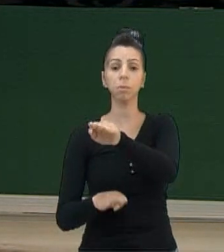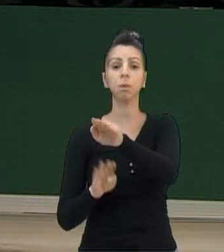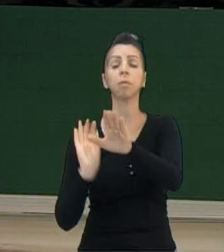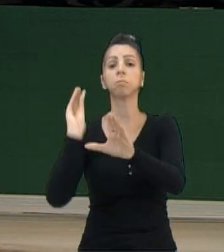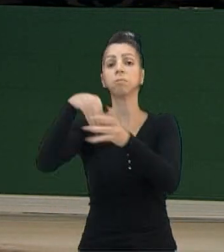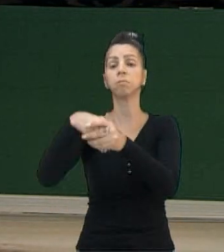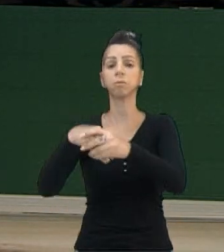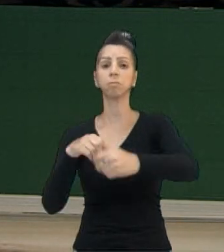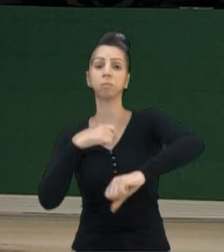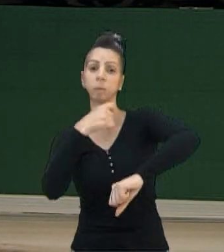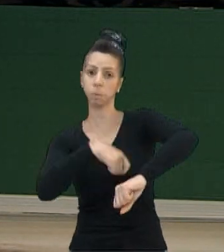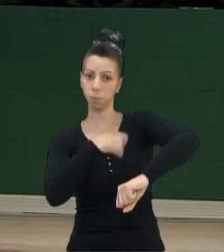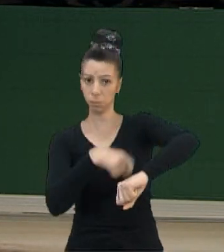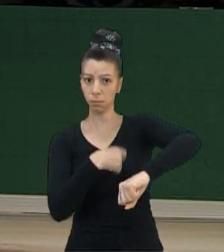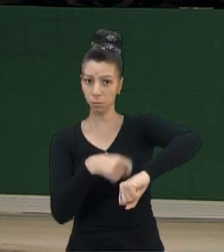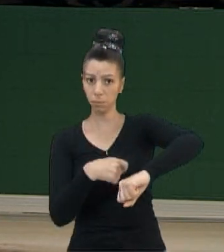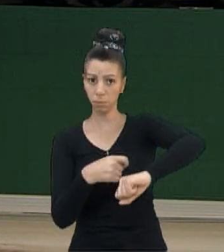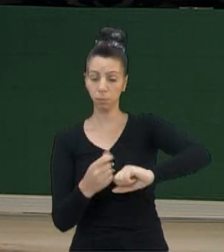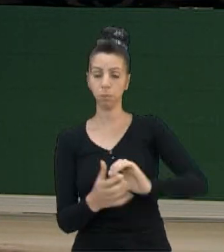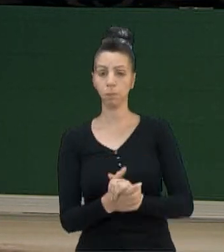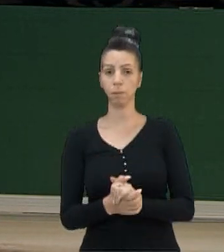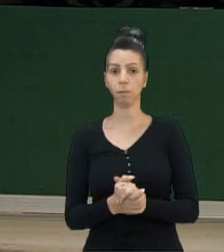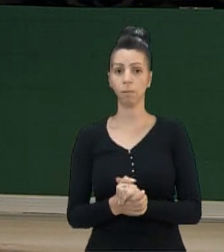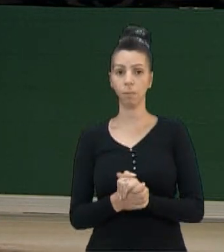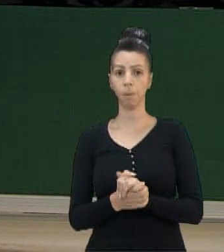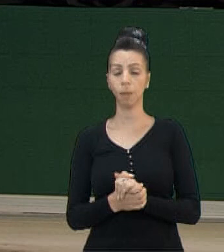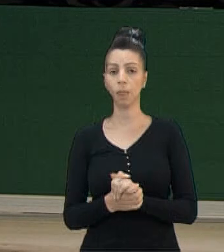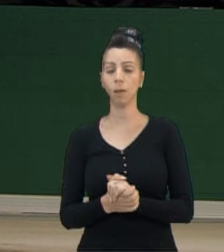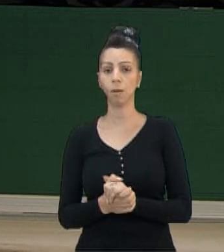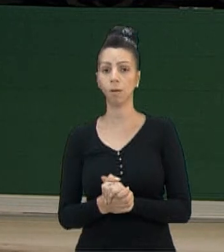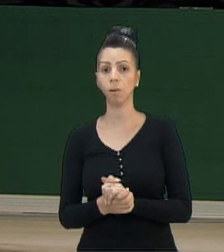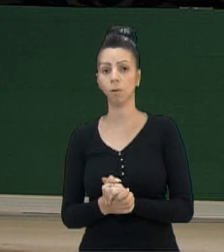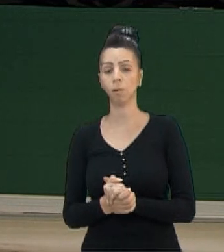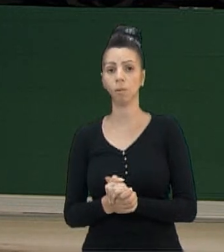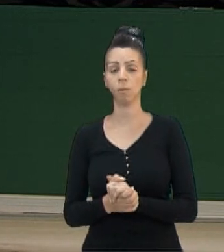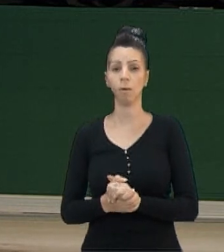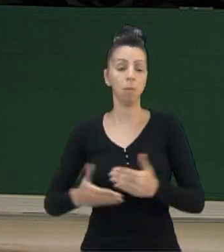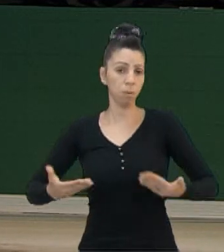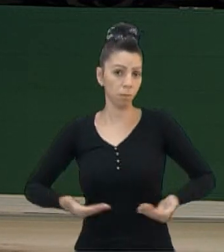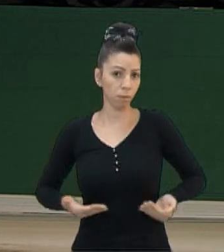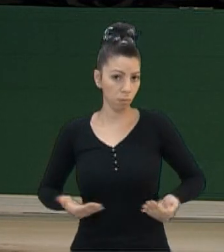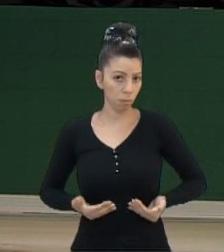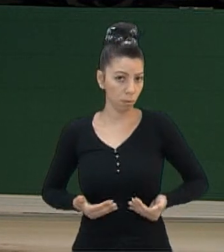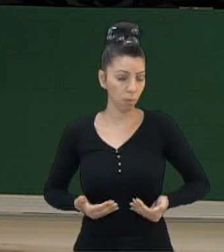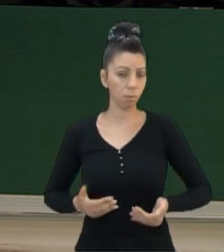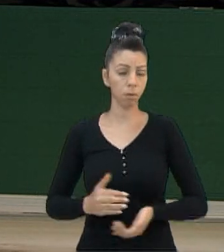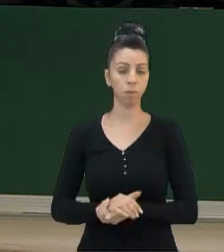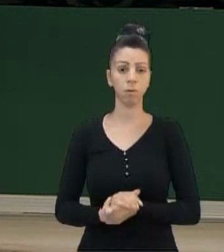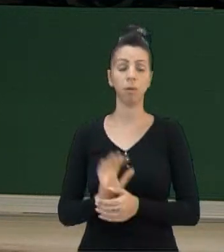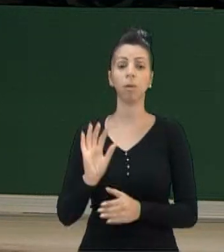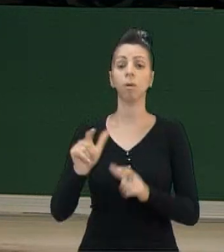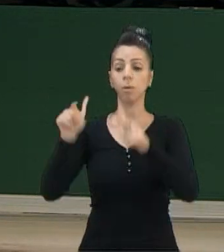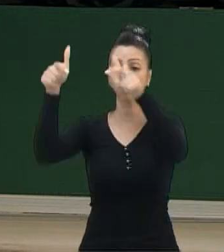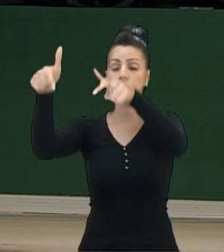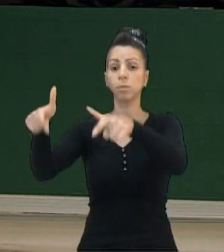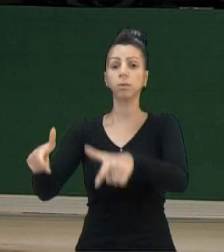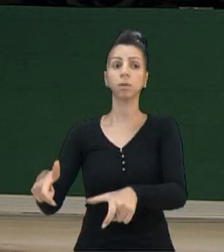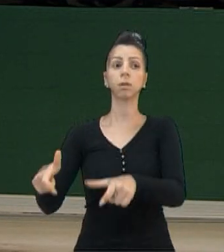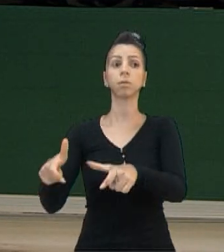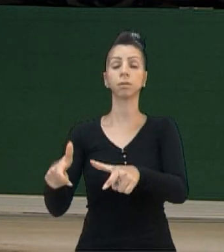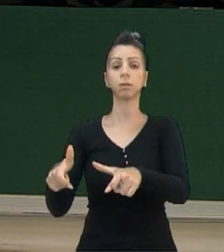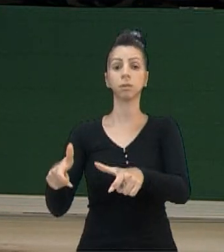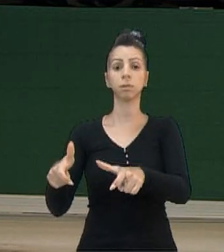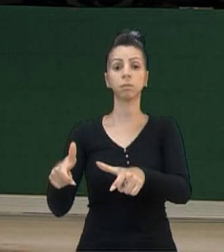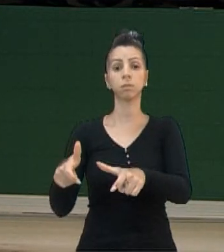cozinha, né? Aí como empregada, funcionária nesse lugar, aí aqui ela